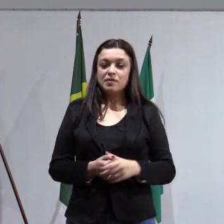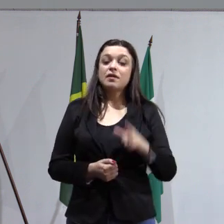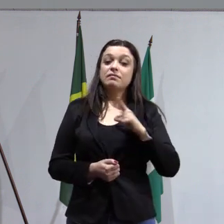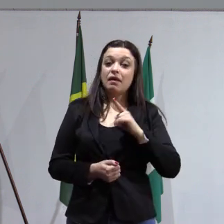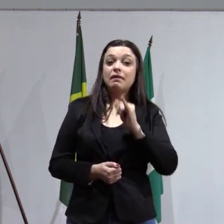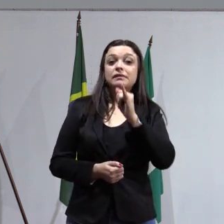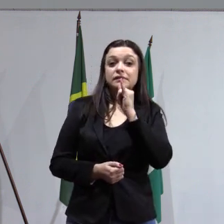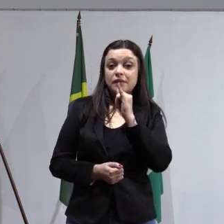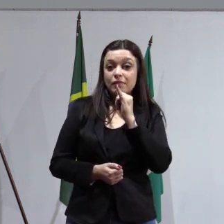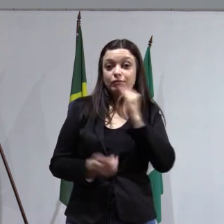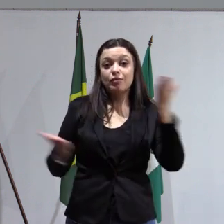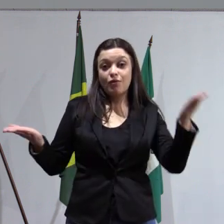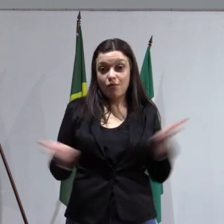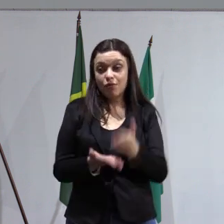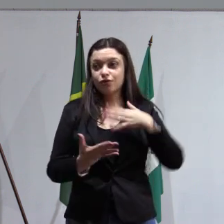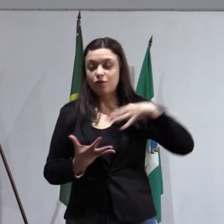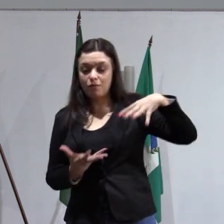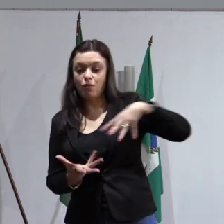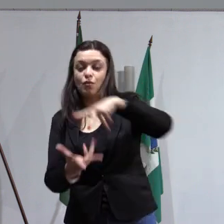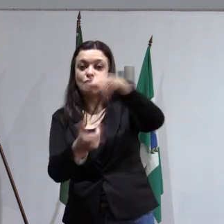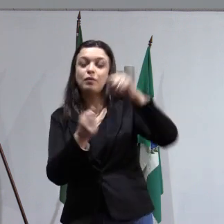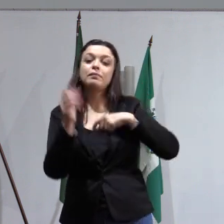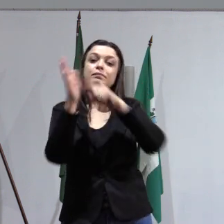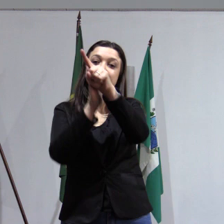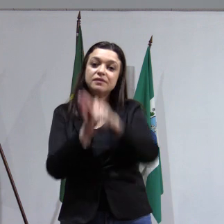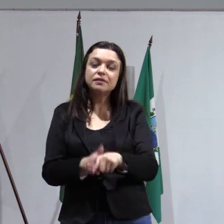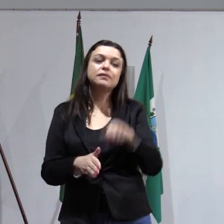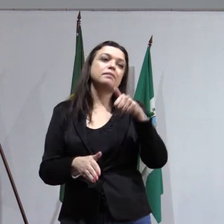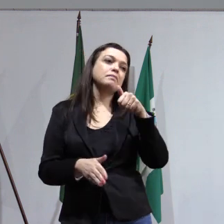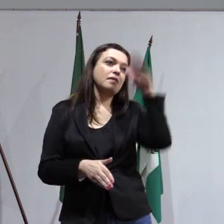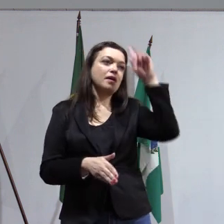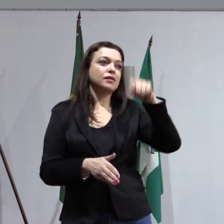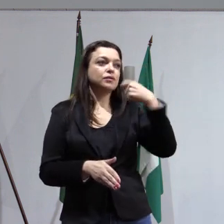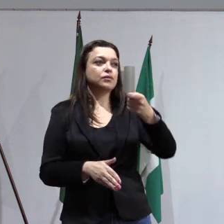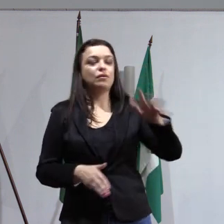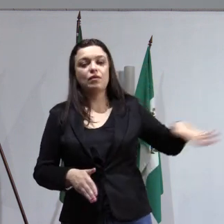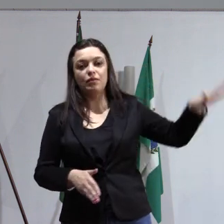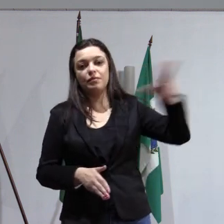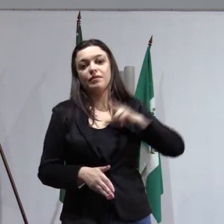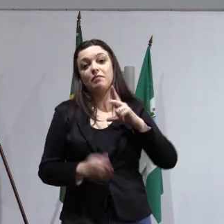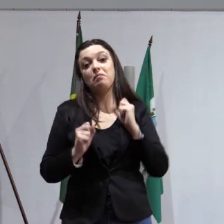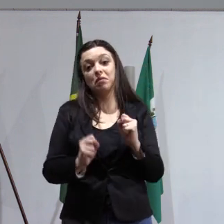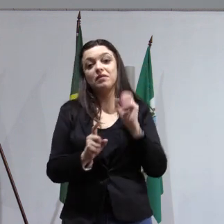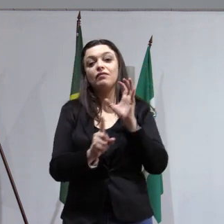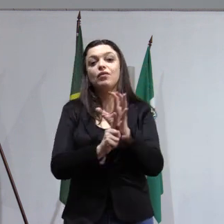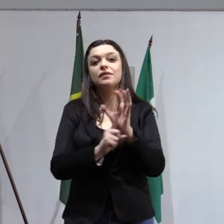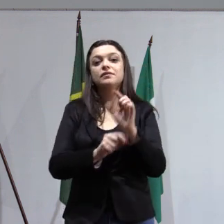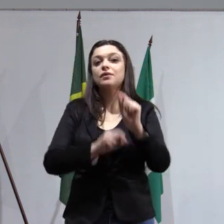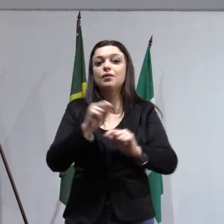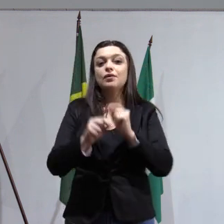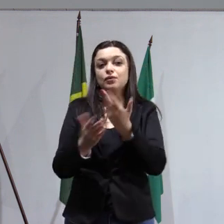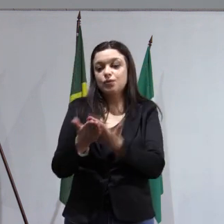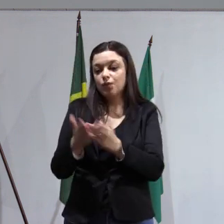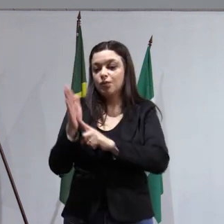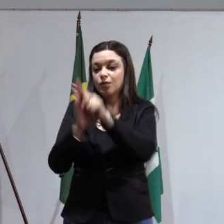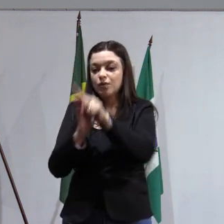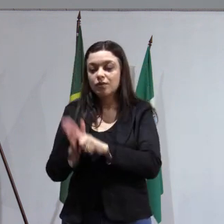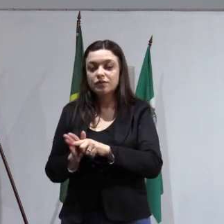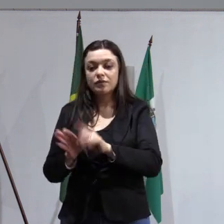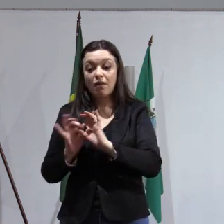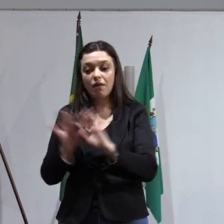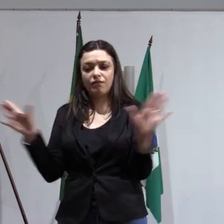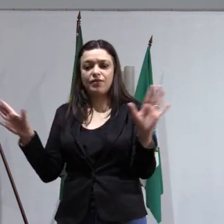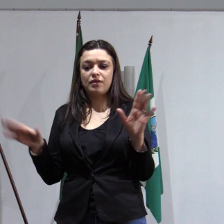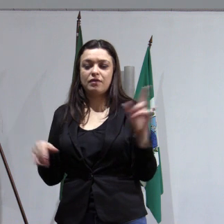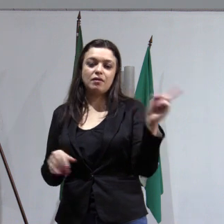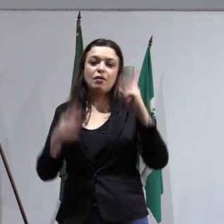em que a pesquisa é associada ao mercado e à iniciativa privada, e sabemos como isso pode influenciar diretamente a independência dos estudos, interferindo na qualidade